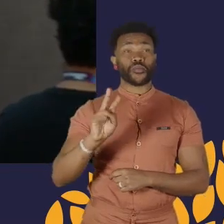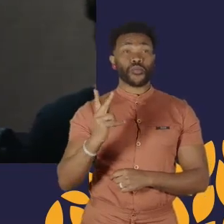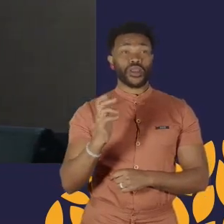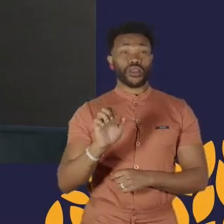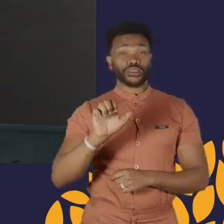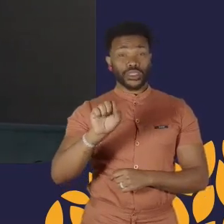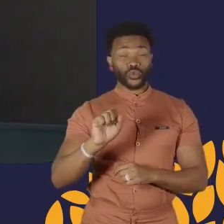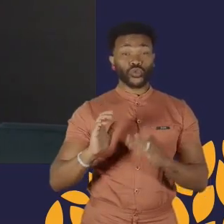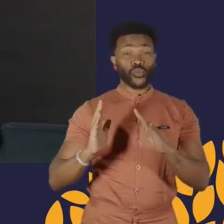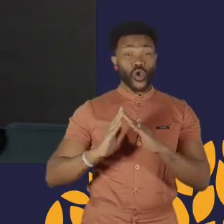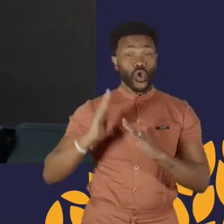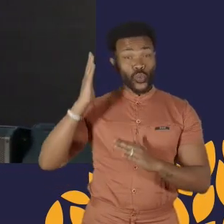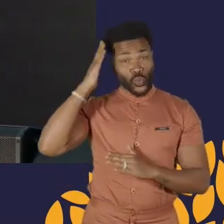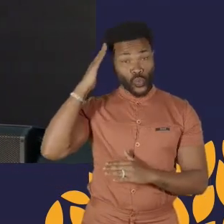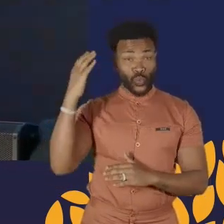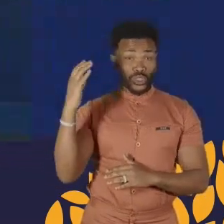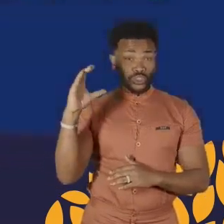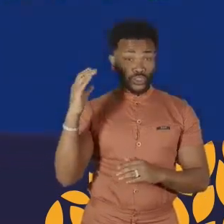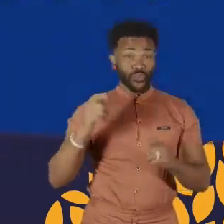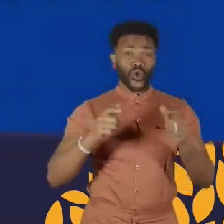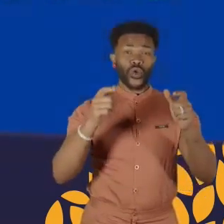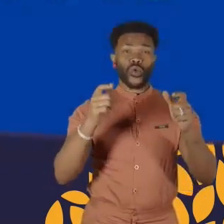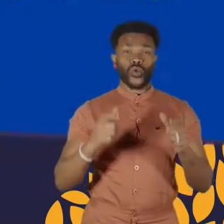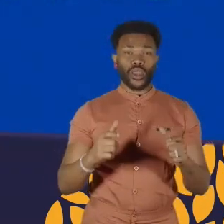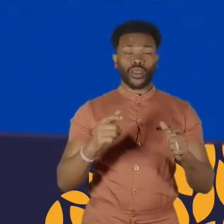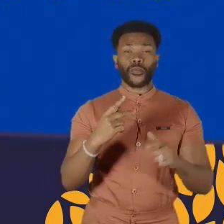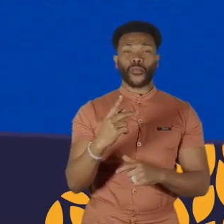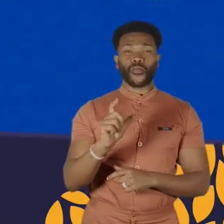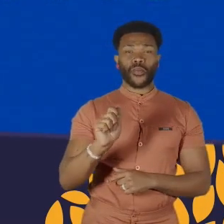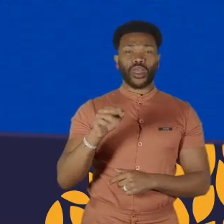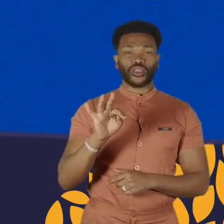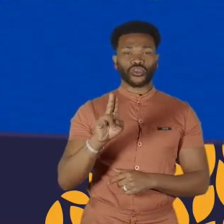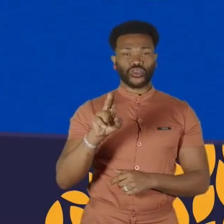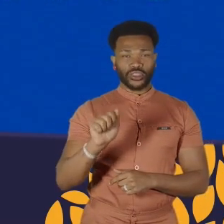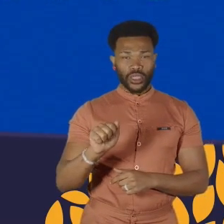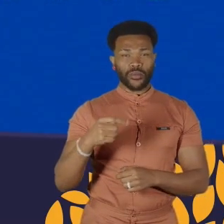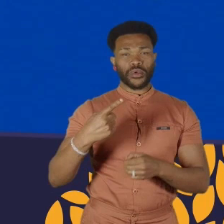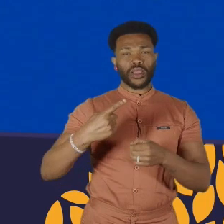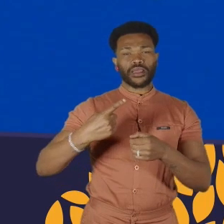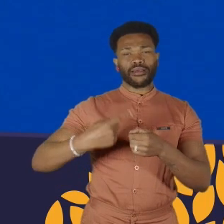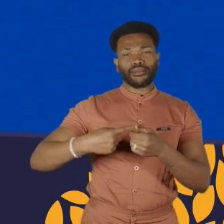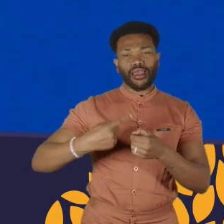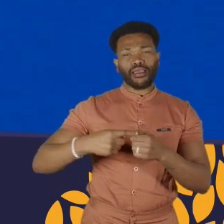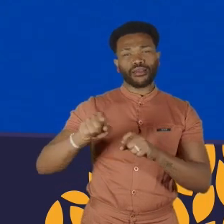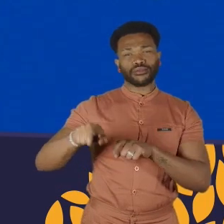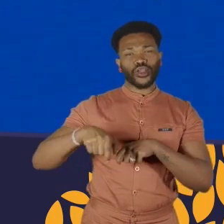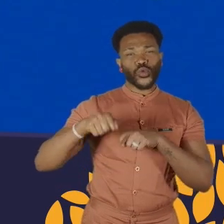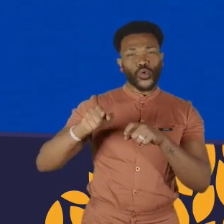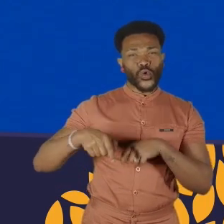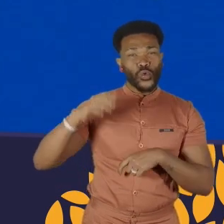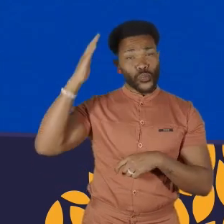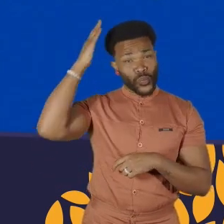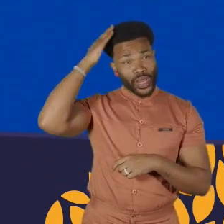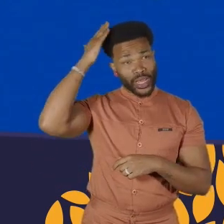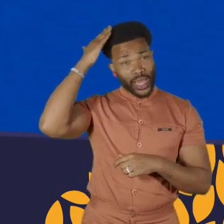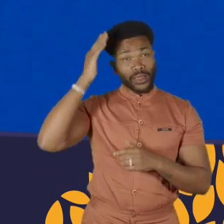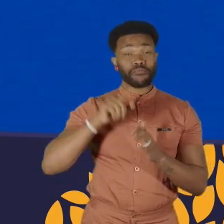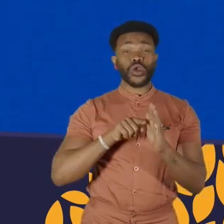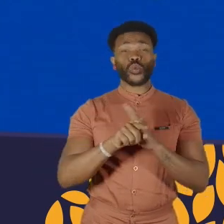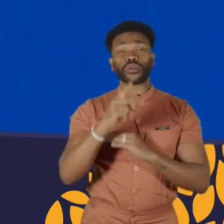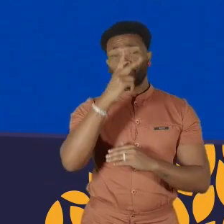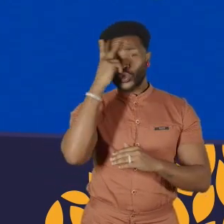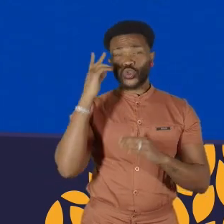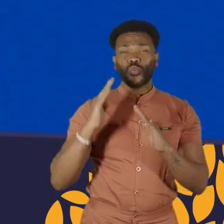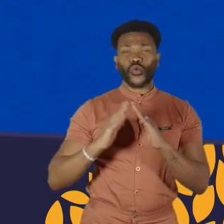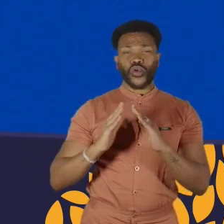Reside em Curitiba, mas eu sou lá de Santo Antônio da Platina, interior do Paraná. Quem aqui é do interior também?